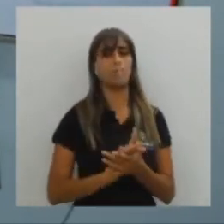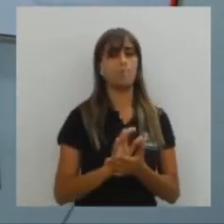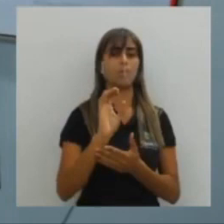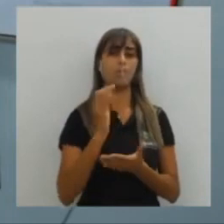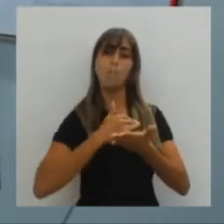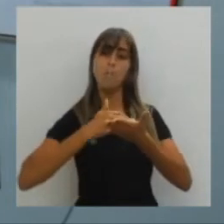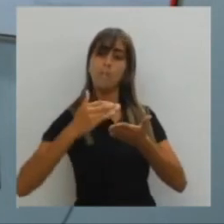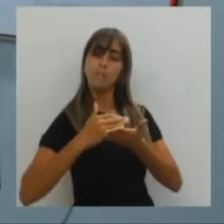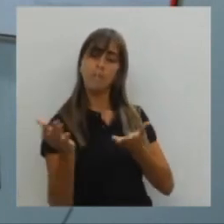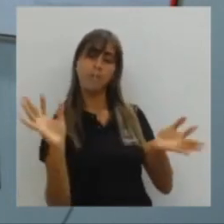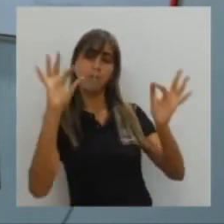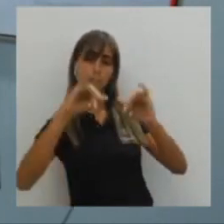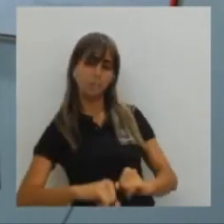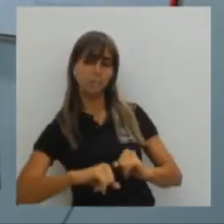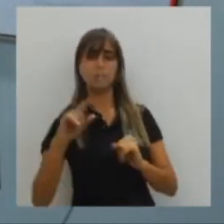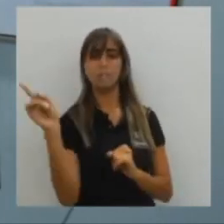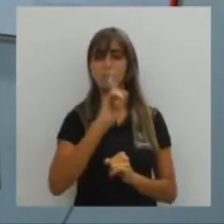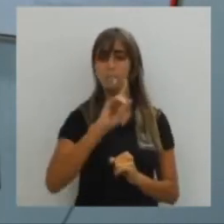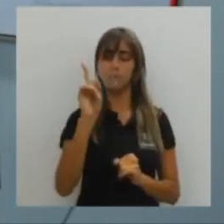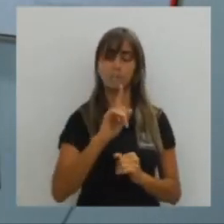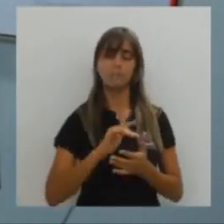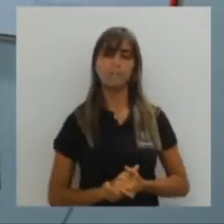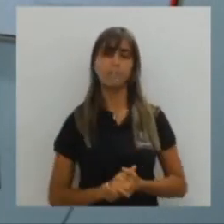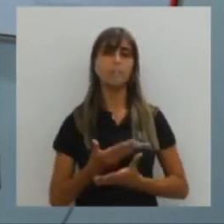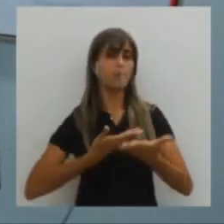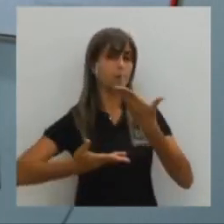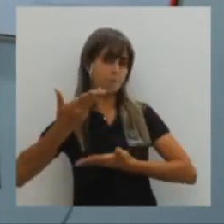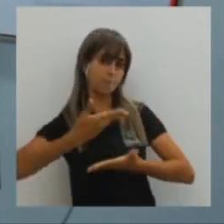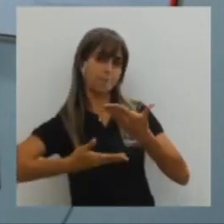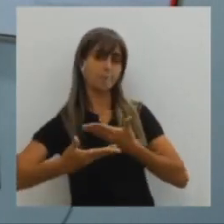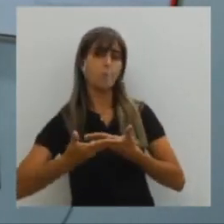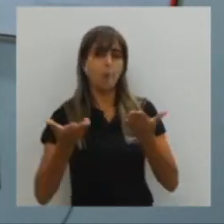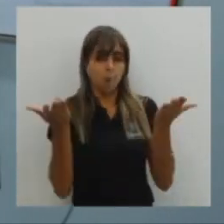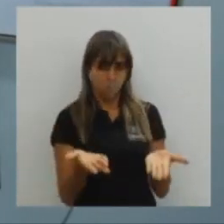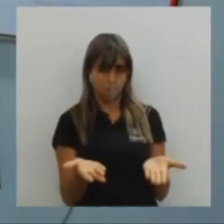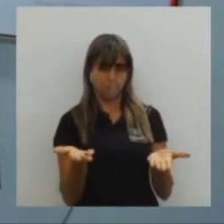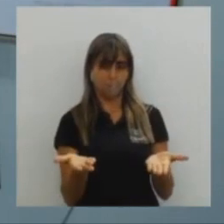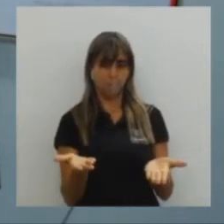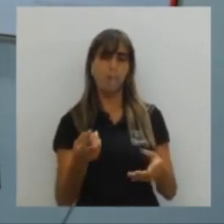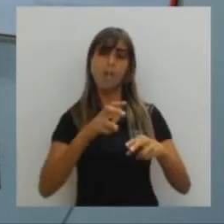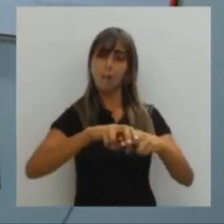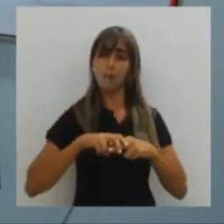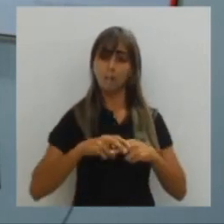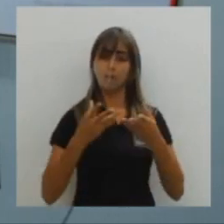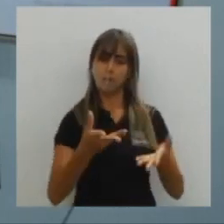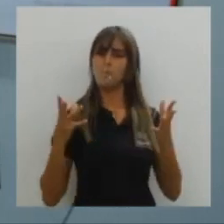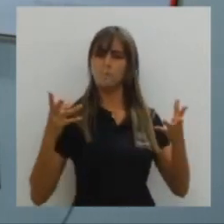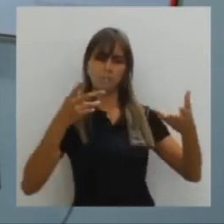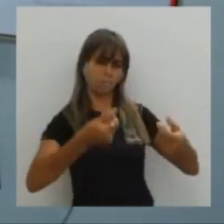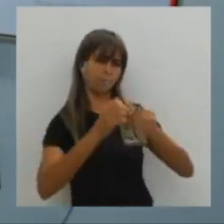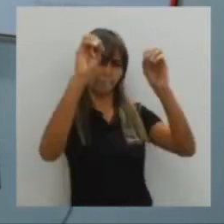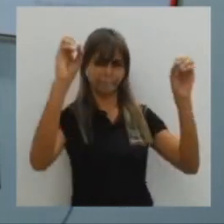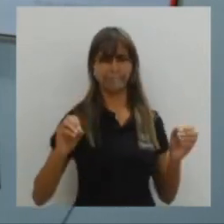e que foi finalizada, não tem mais nenhuma relação com o teu tempo atual. Por causa disso, todas as vezes que a gente